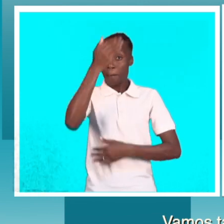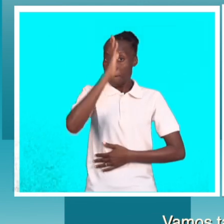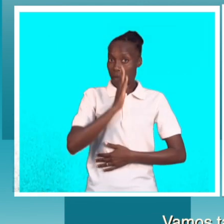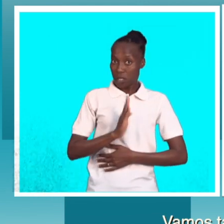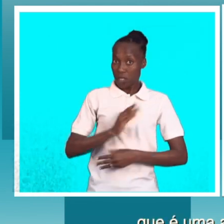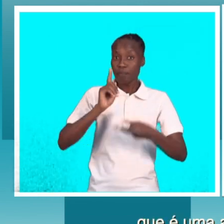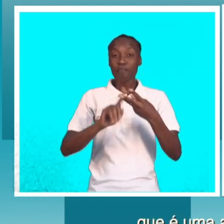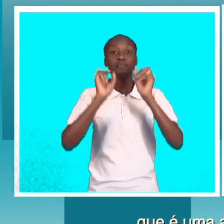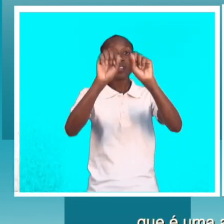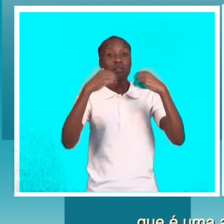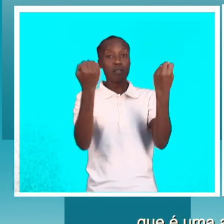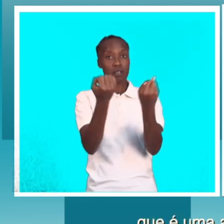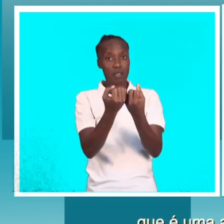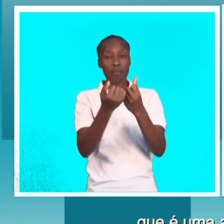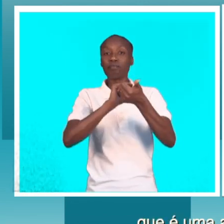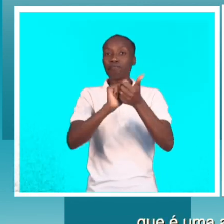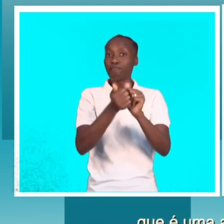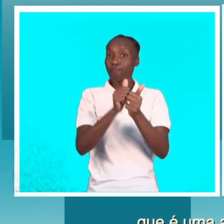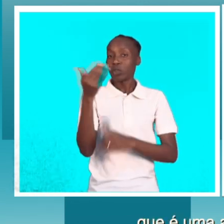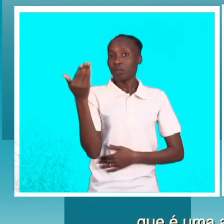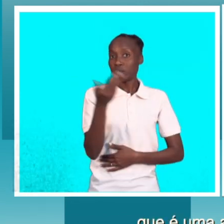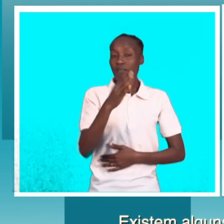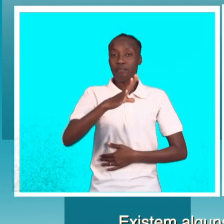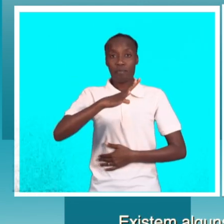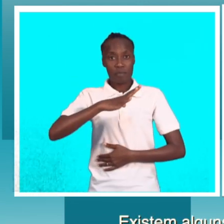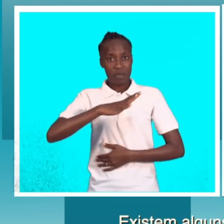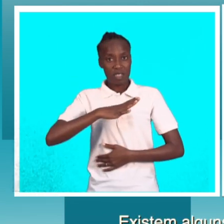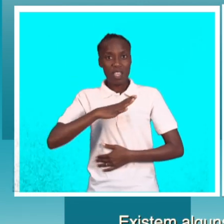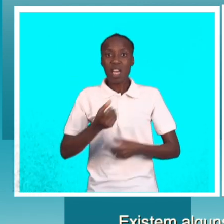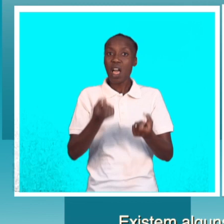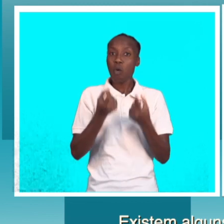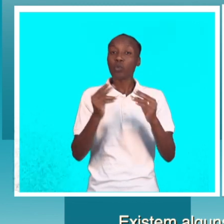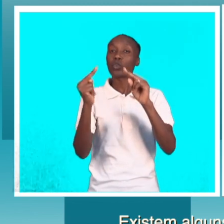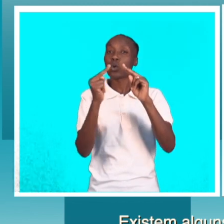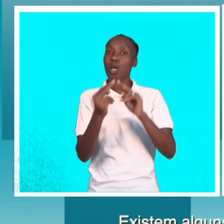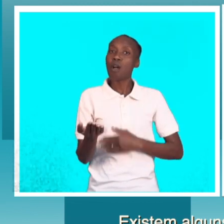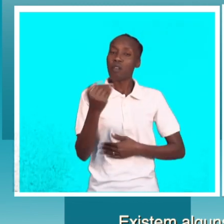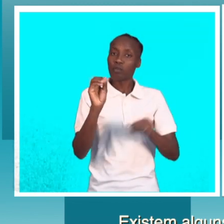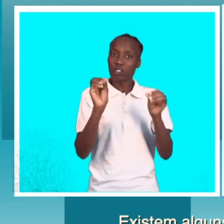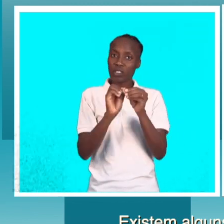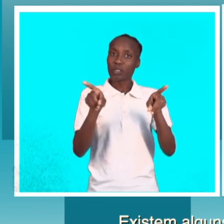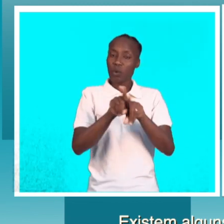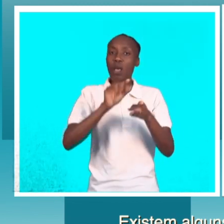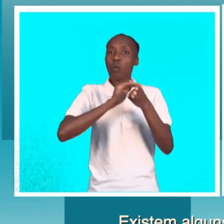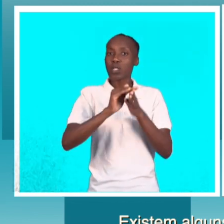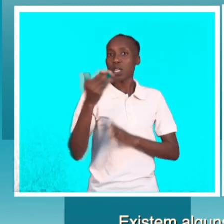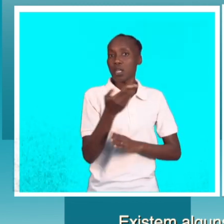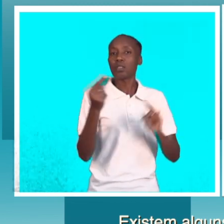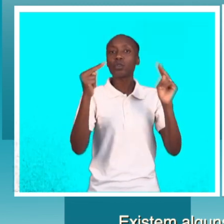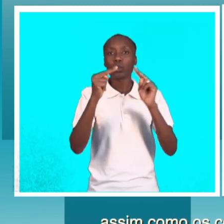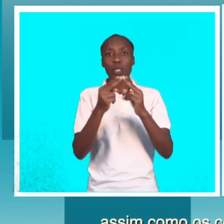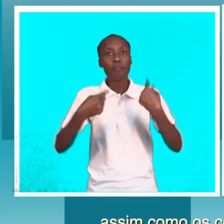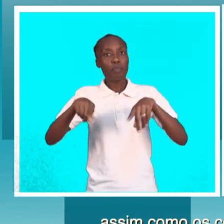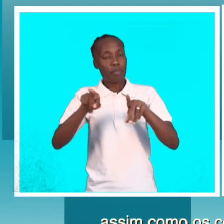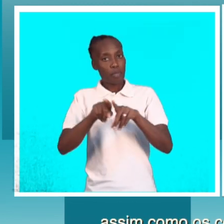Brasileiros, que é uma associação também de imprensa desportiva. Existem alguns contactos, então vamos acionar esses contactos, assim